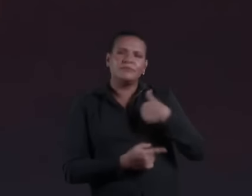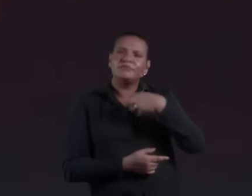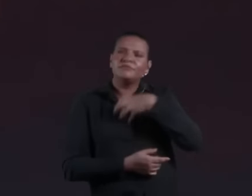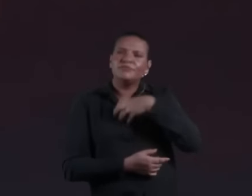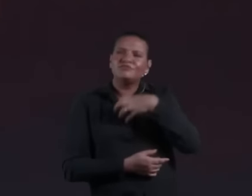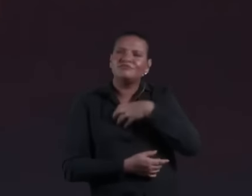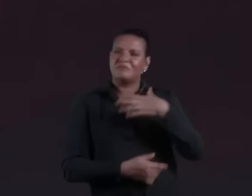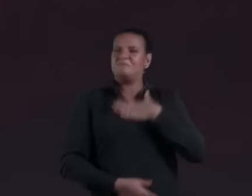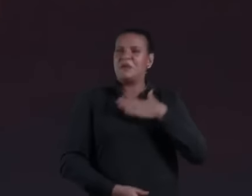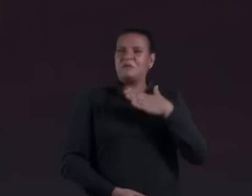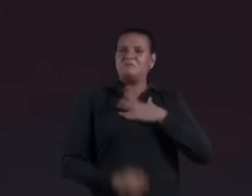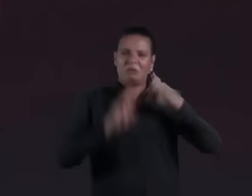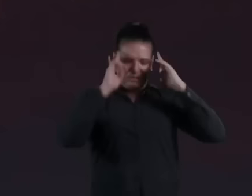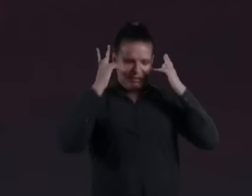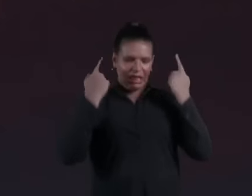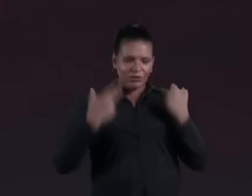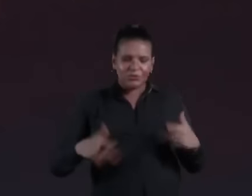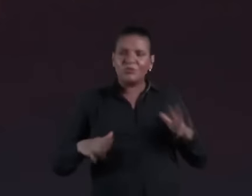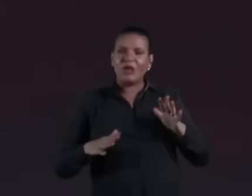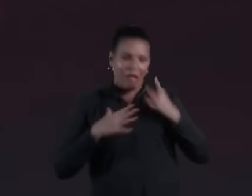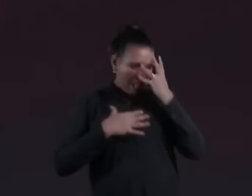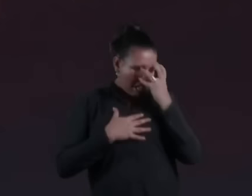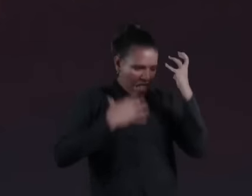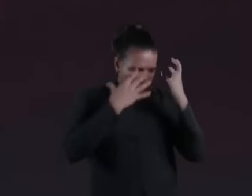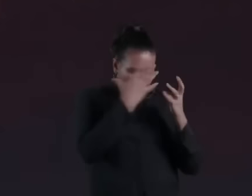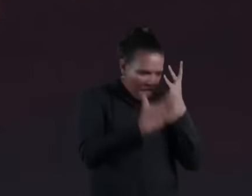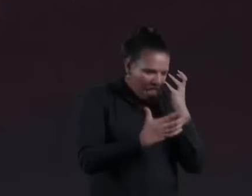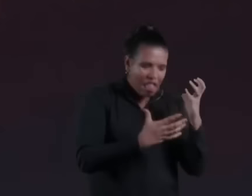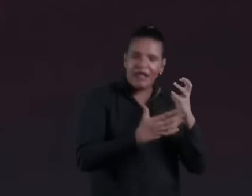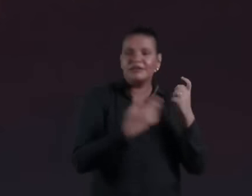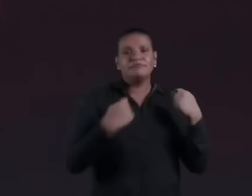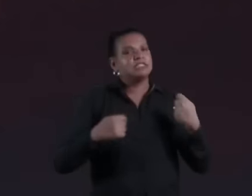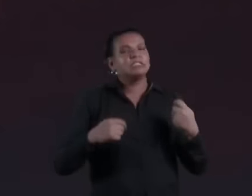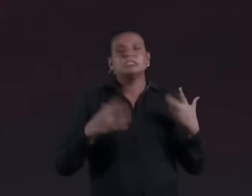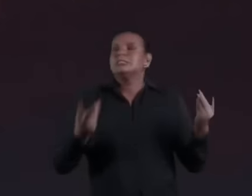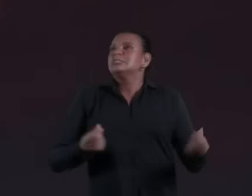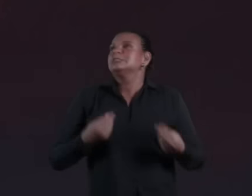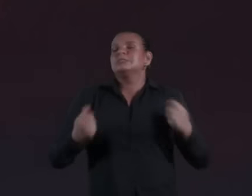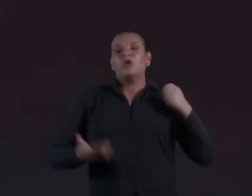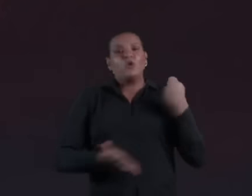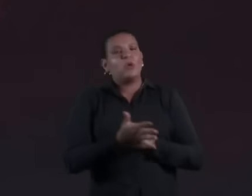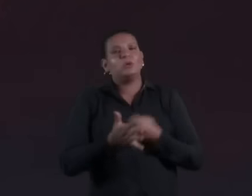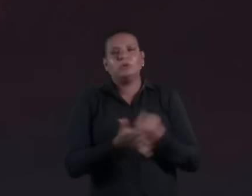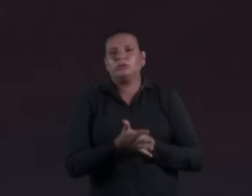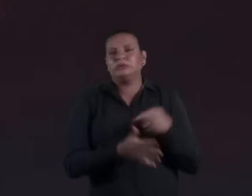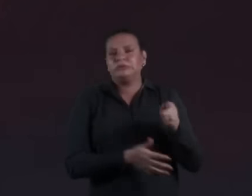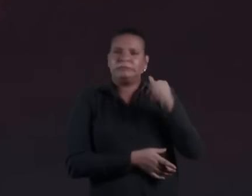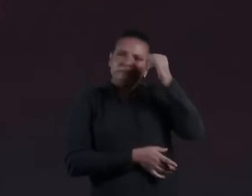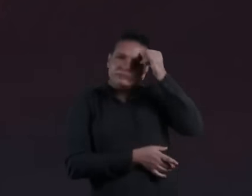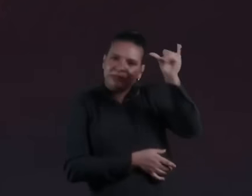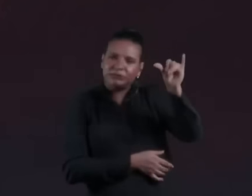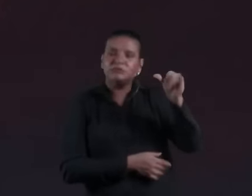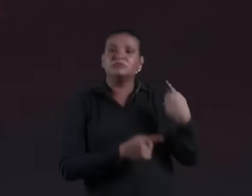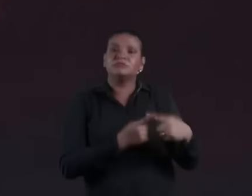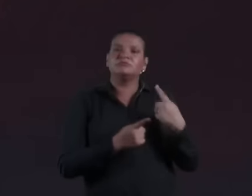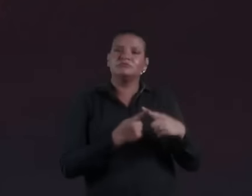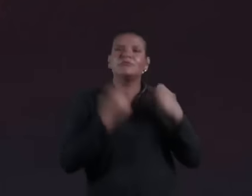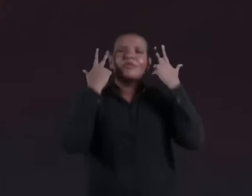quê Porque através dela é que Satanás quer nos destruir